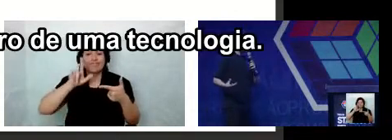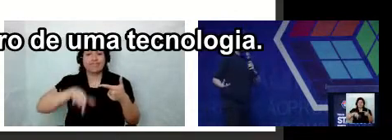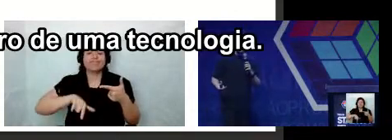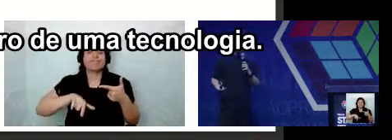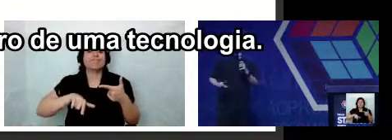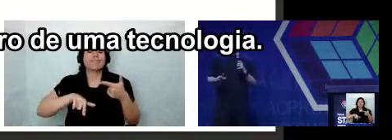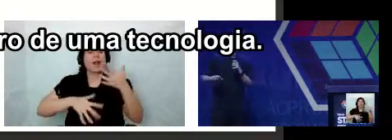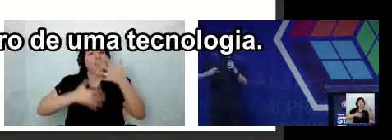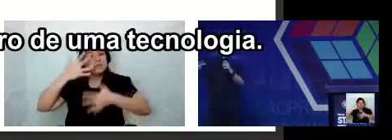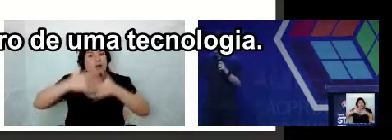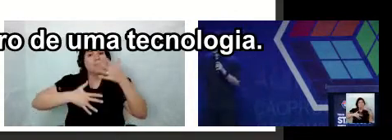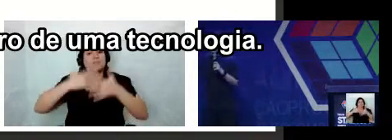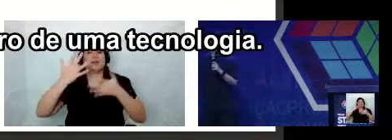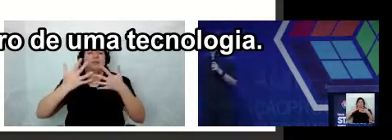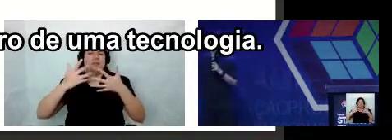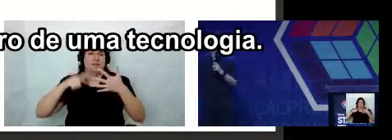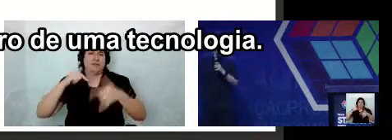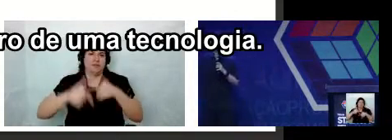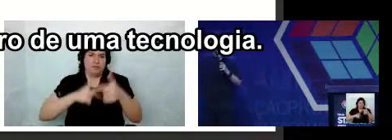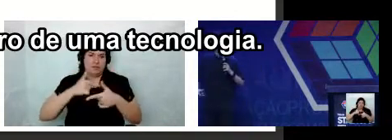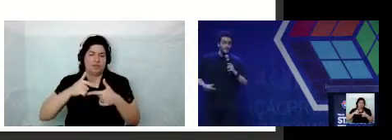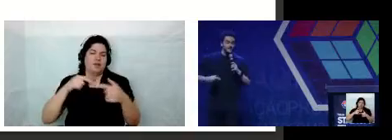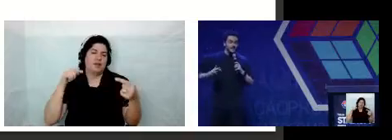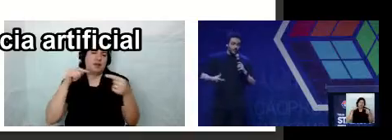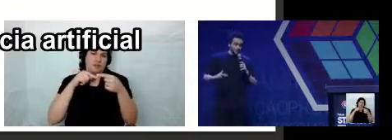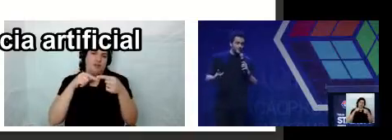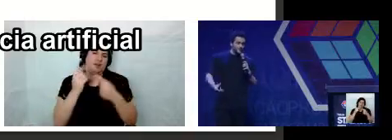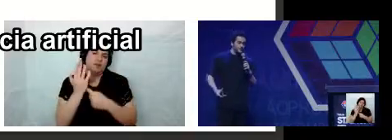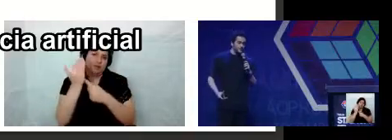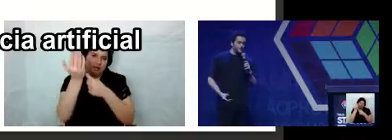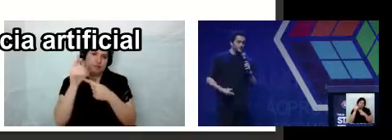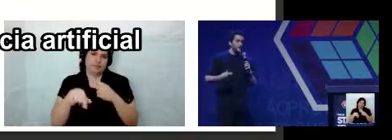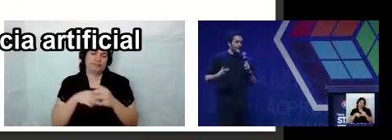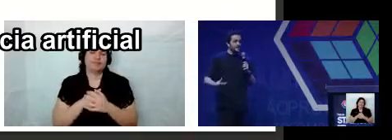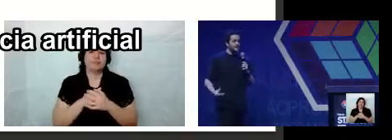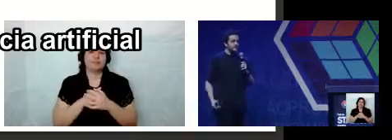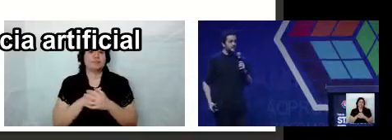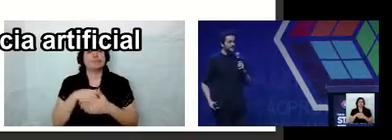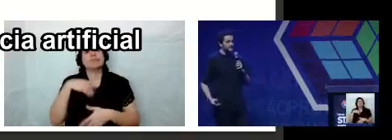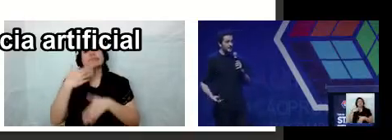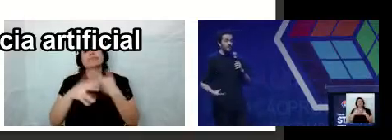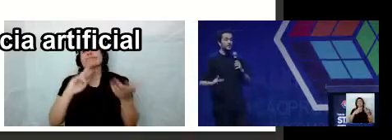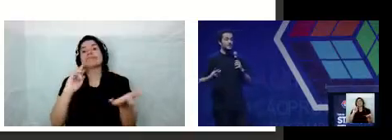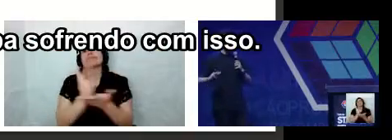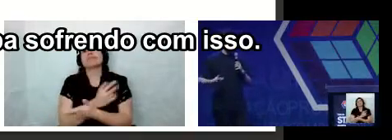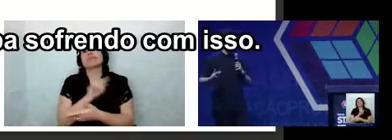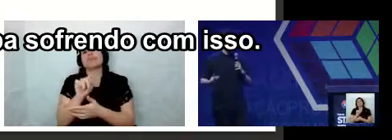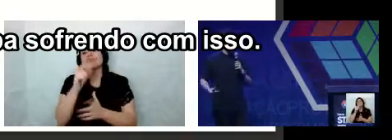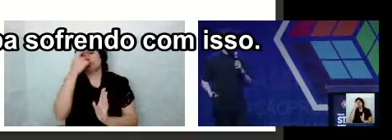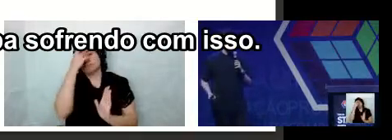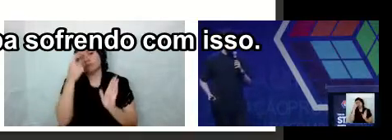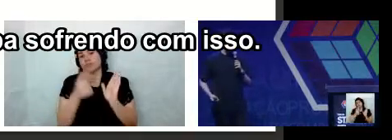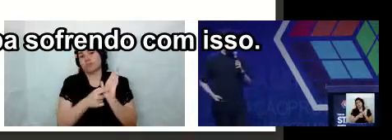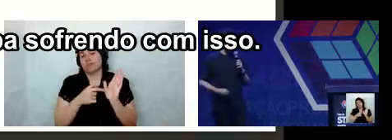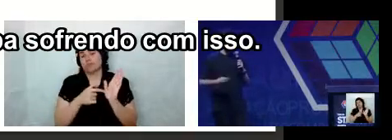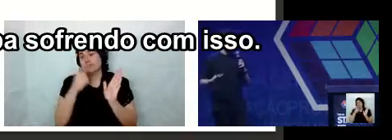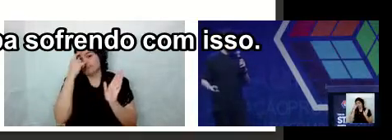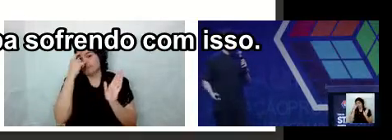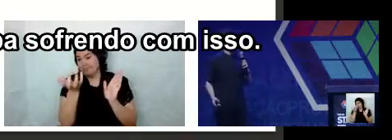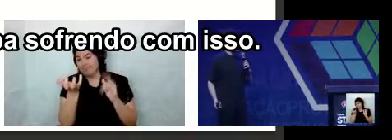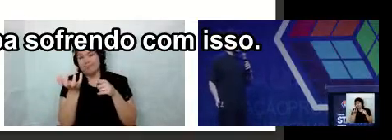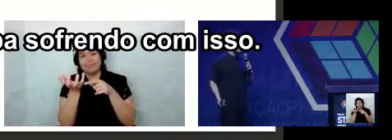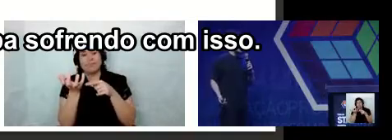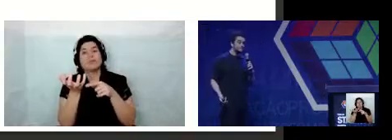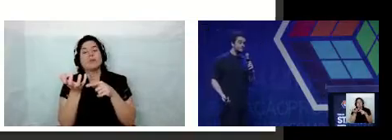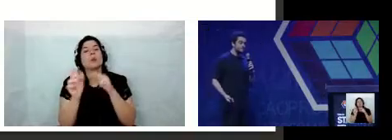o nosso ponto de vista dentro de um contexto, dentro de uma tecnologia. E, consequentemente, a inteligência artificial, que se alimenta desses contextos, ela